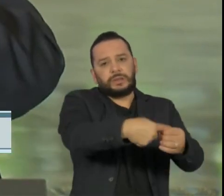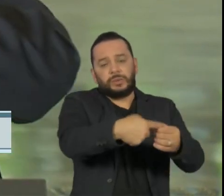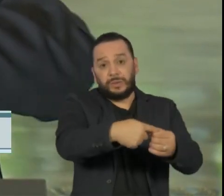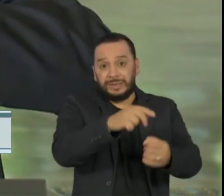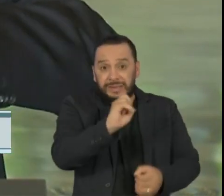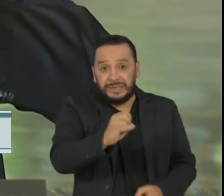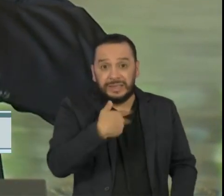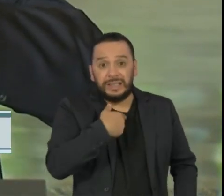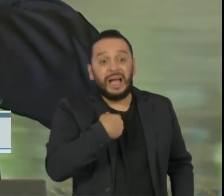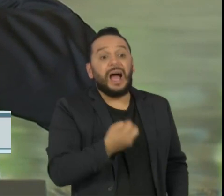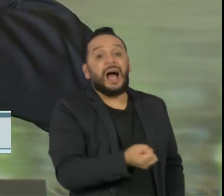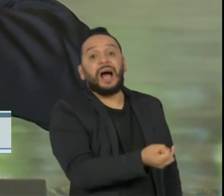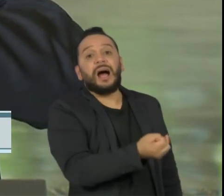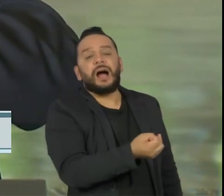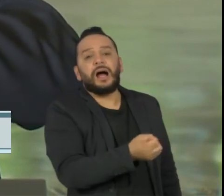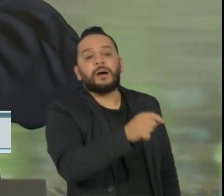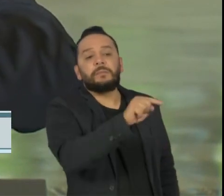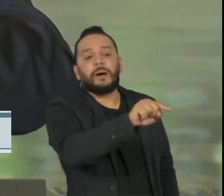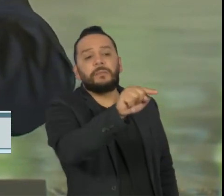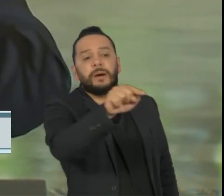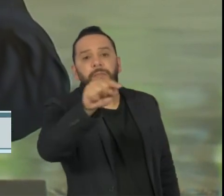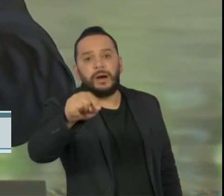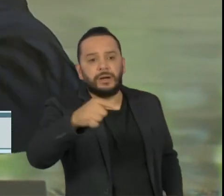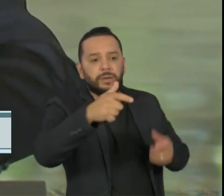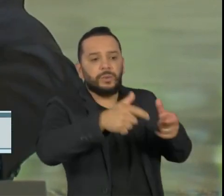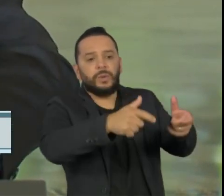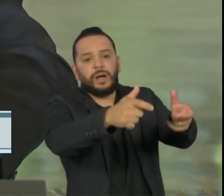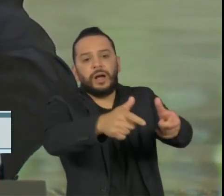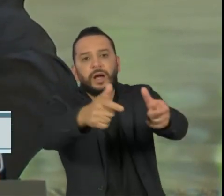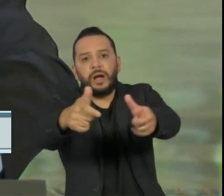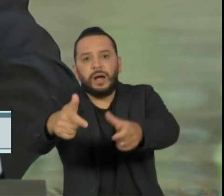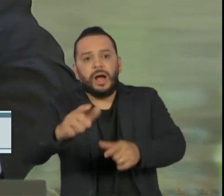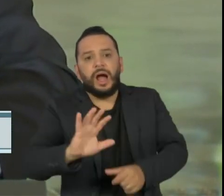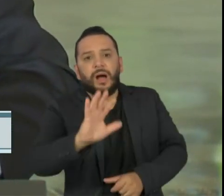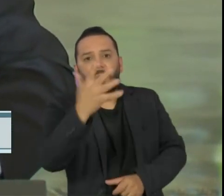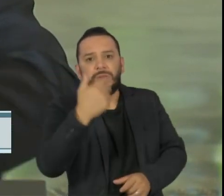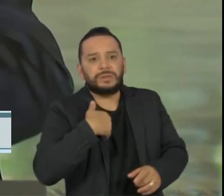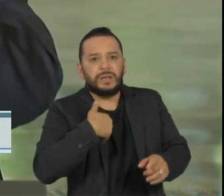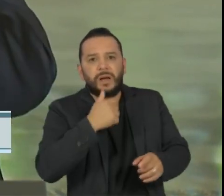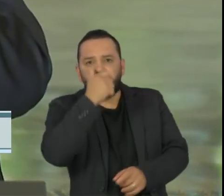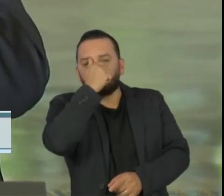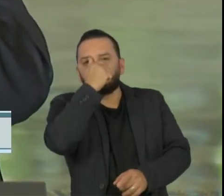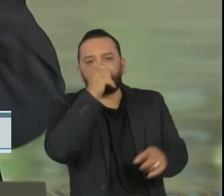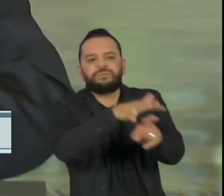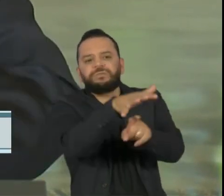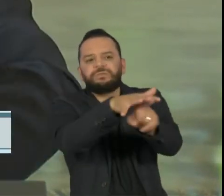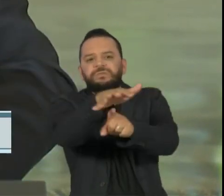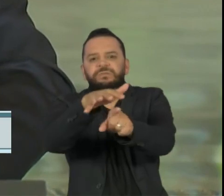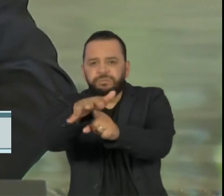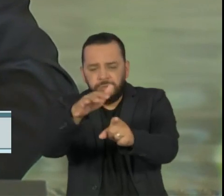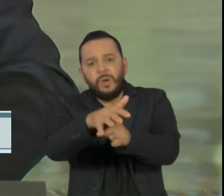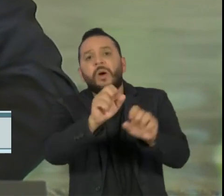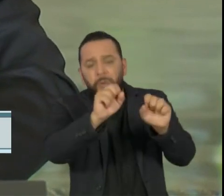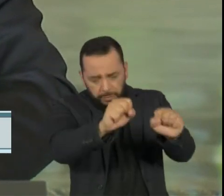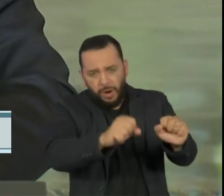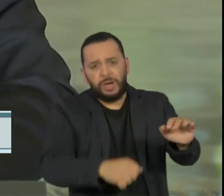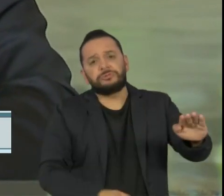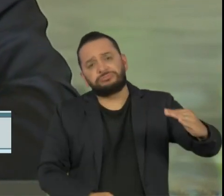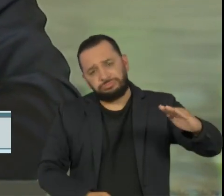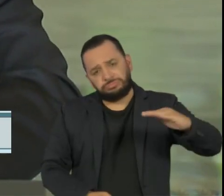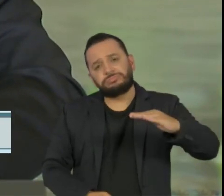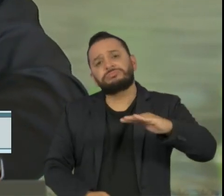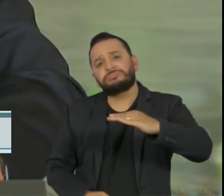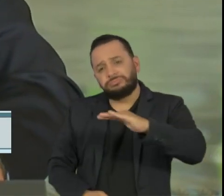eles trabalham, como eu disse, em rede, e pode haver transferência de pacientes dentro de uma